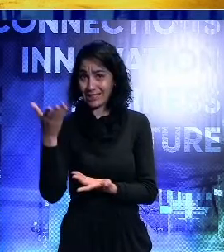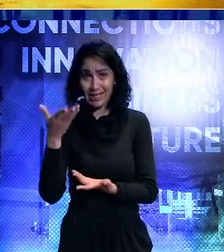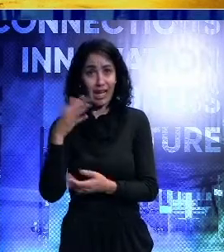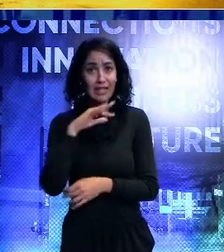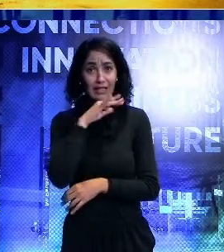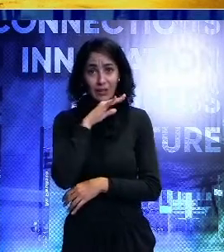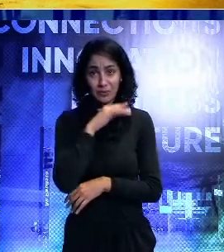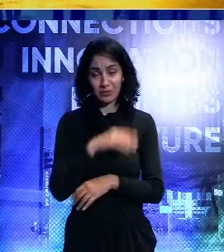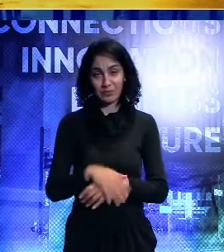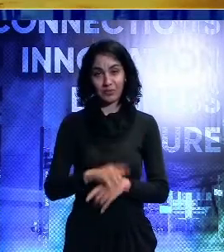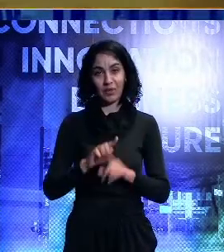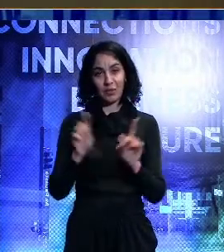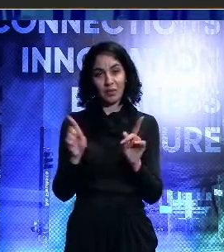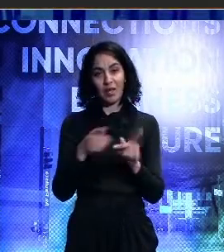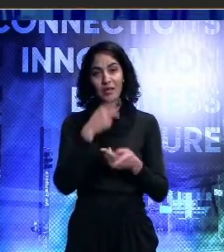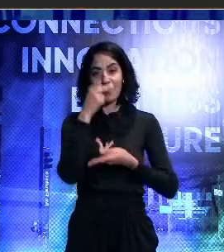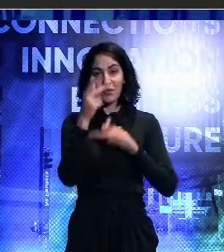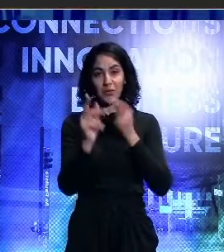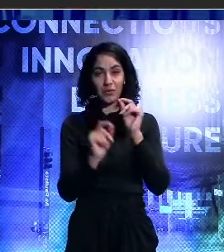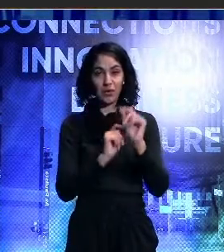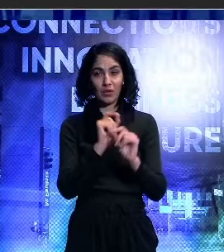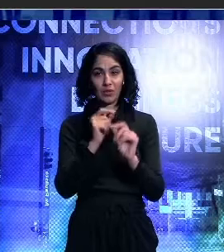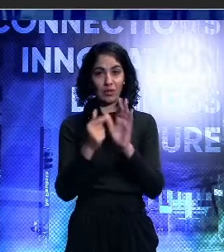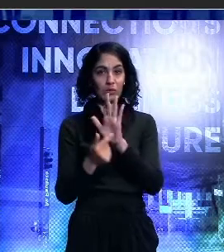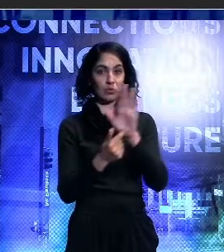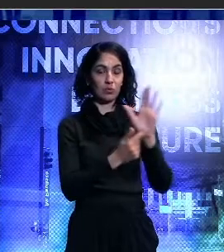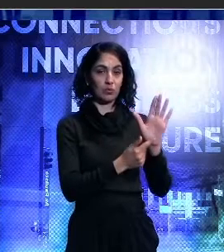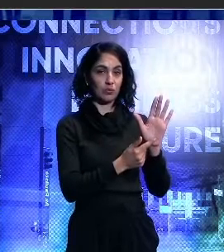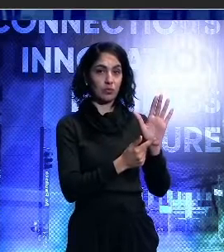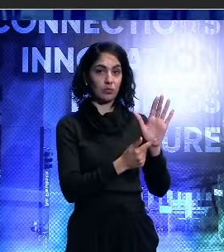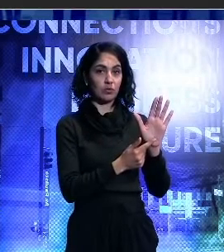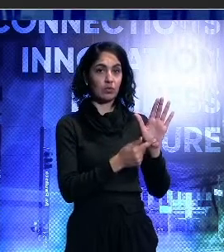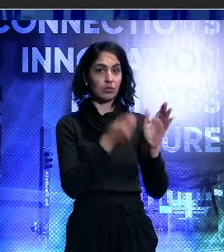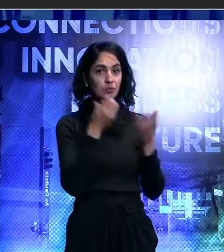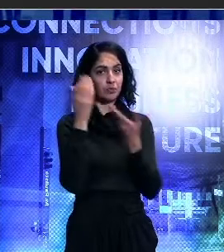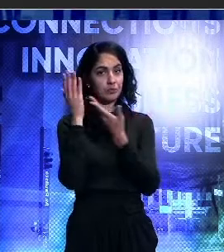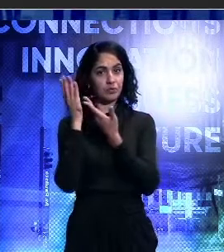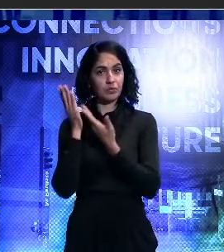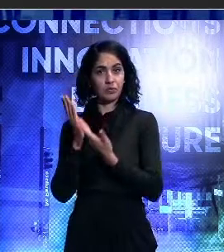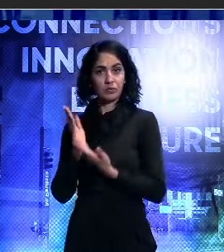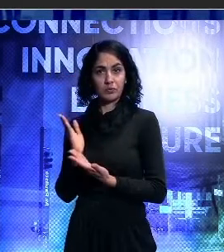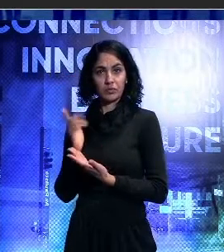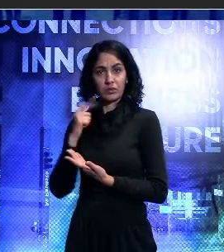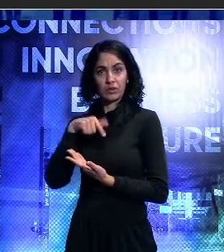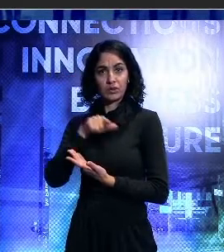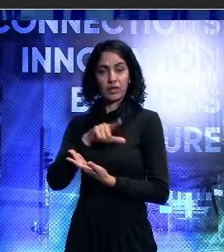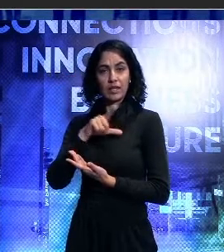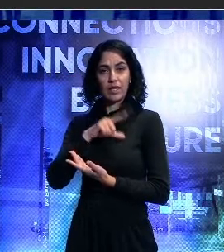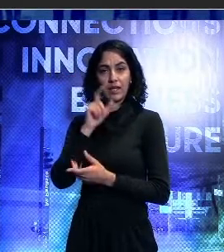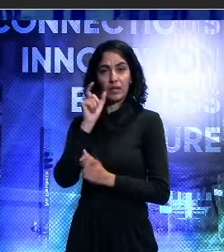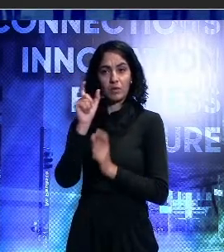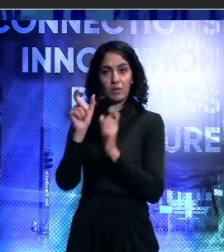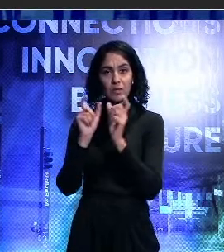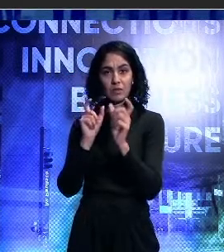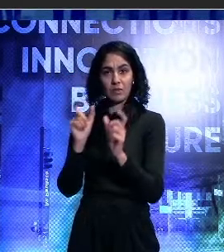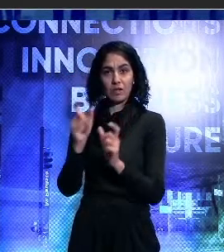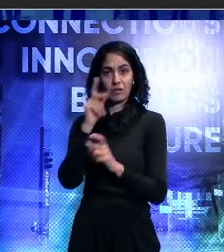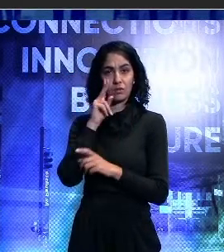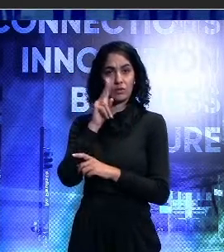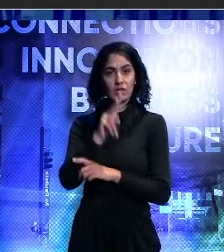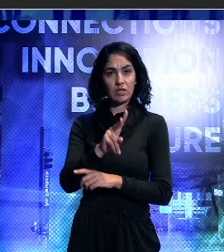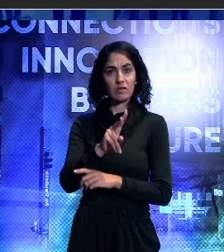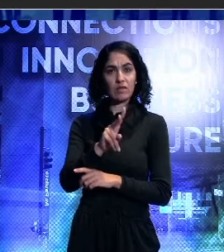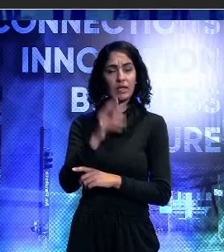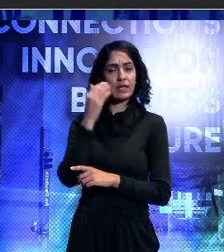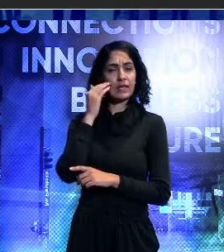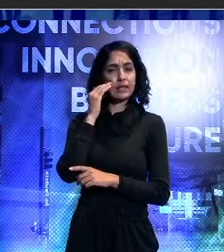Engineering, eu gosto de trazer essa definição. Tá? Então, deixo alguns segundinhos na tela, tem algumas palavras marcadas para a gente entender e